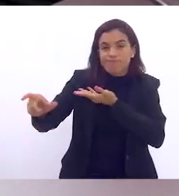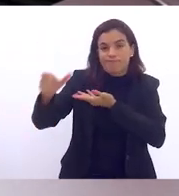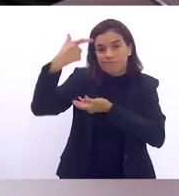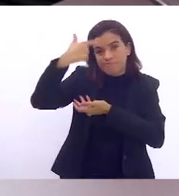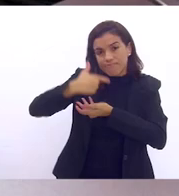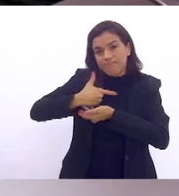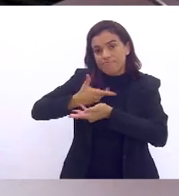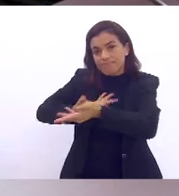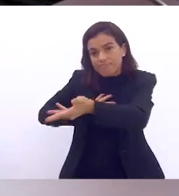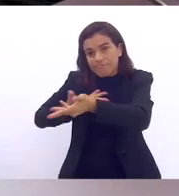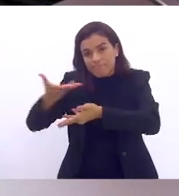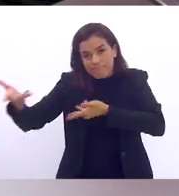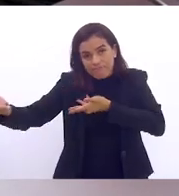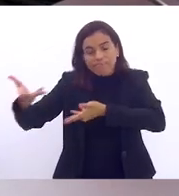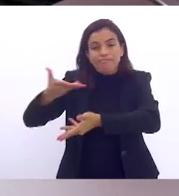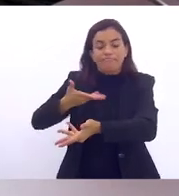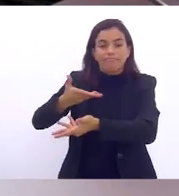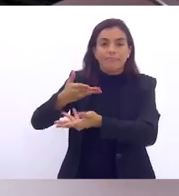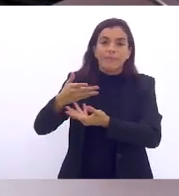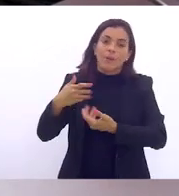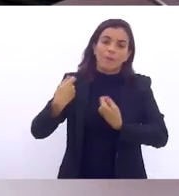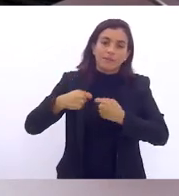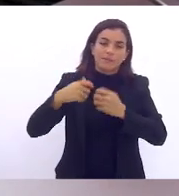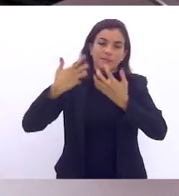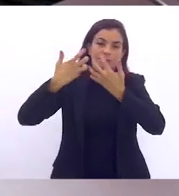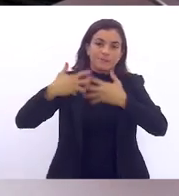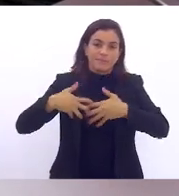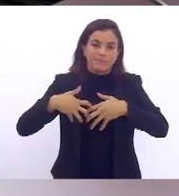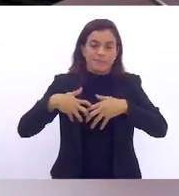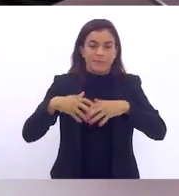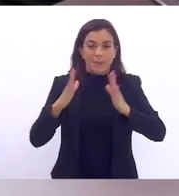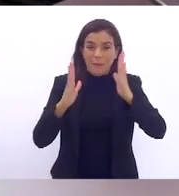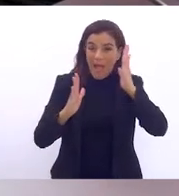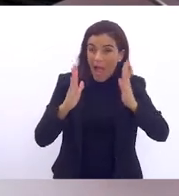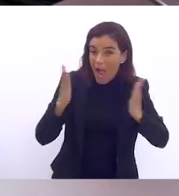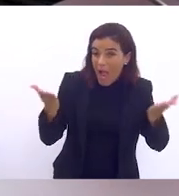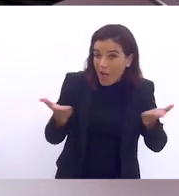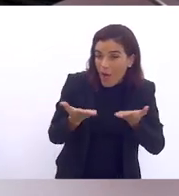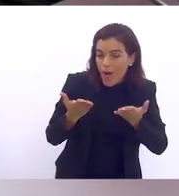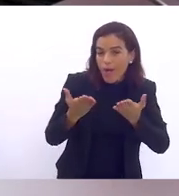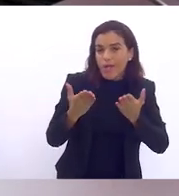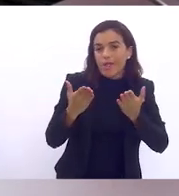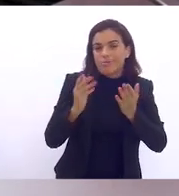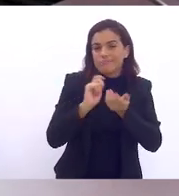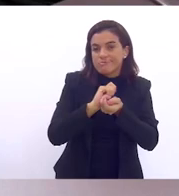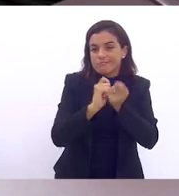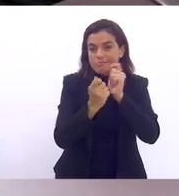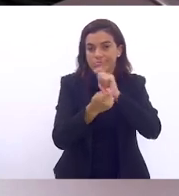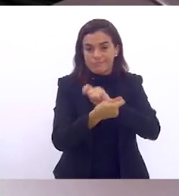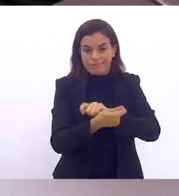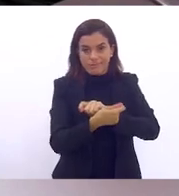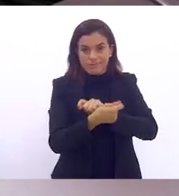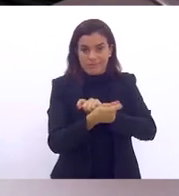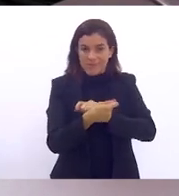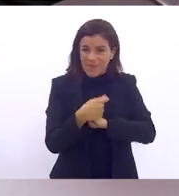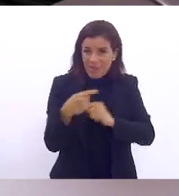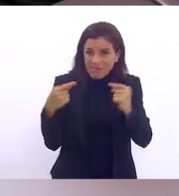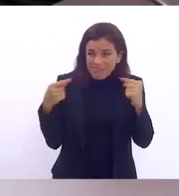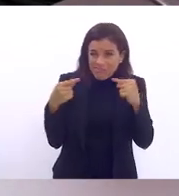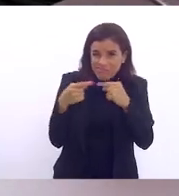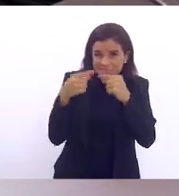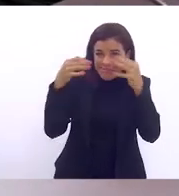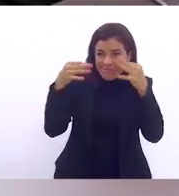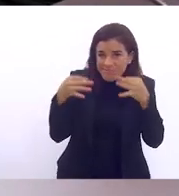refletir especialmente nesse momento de adaptação se realmente é viável estar fazendo esse